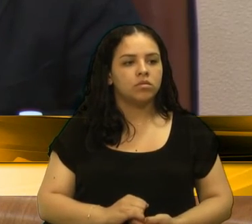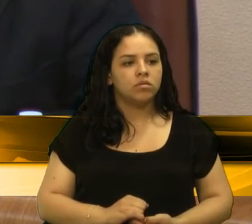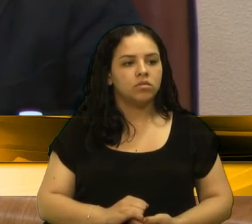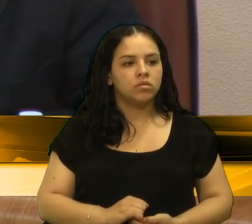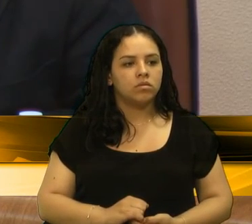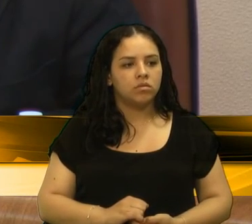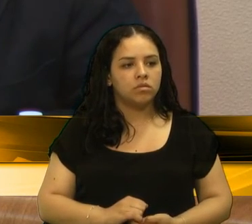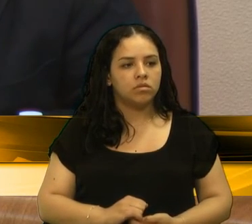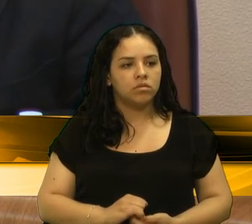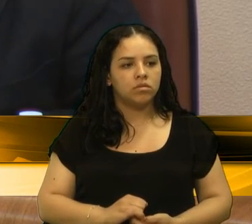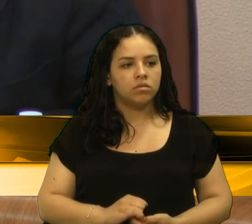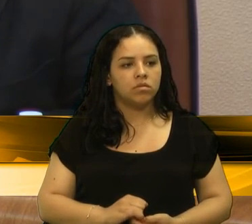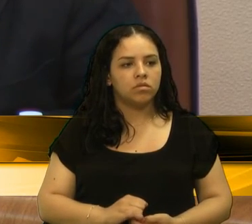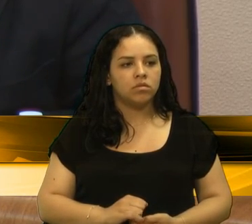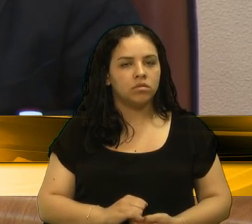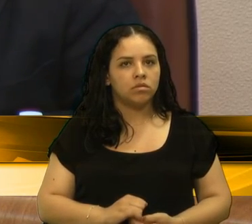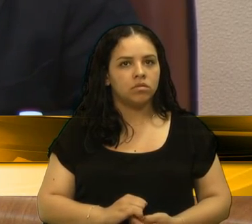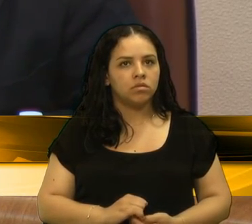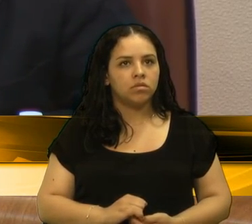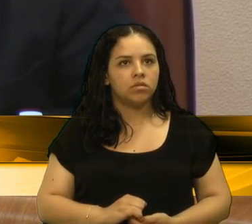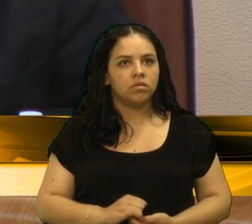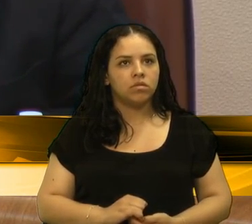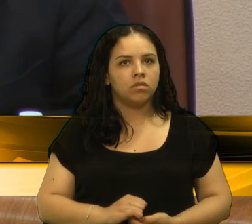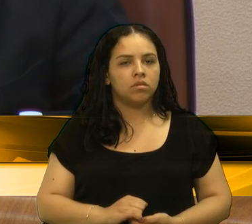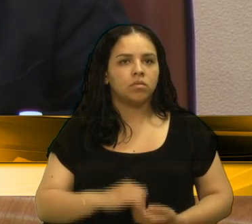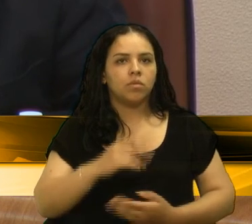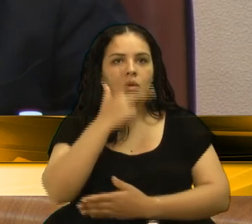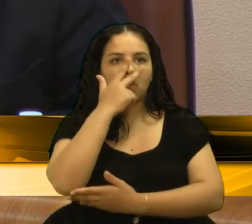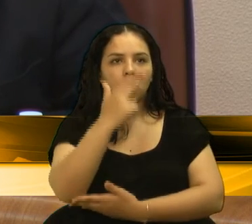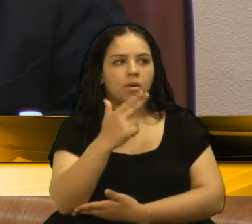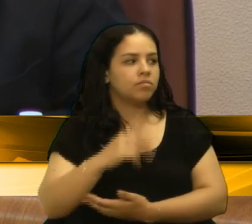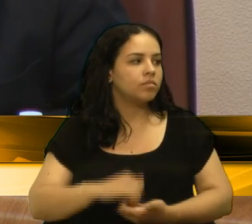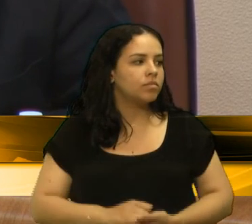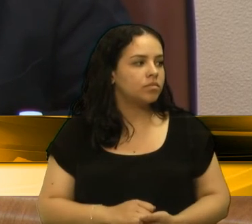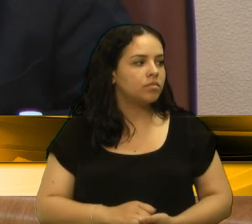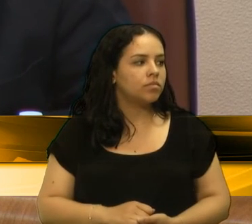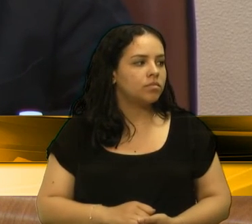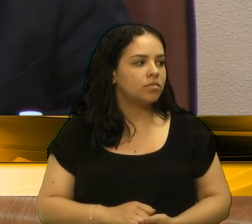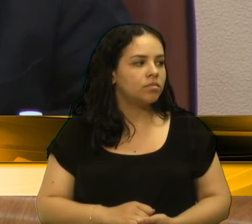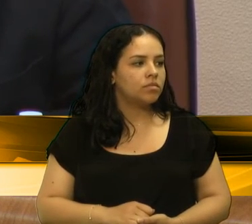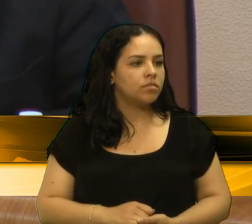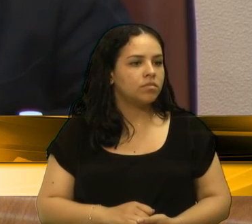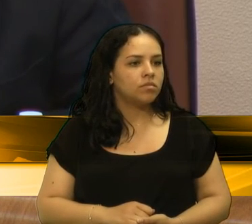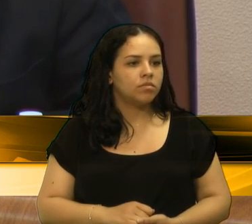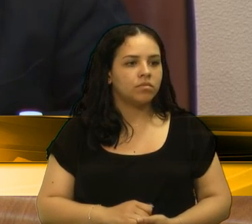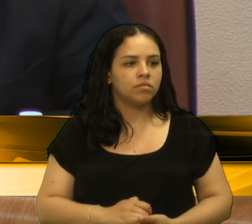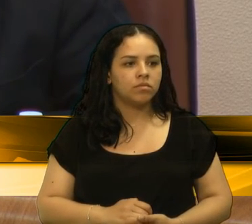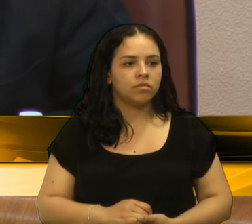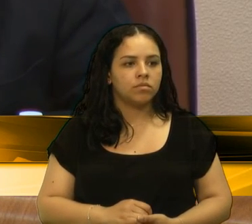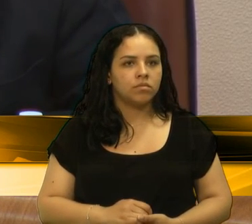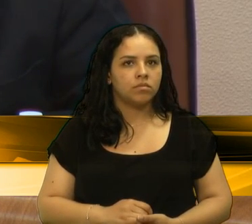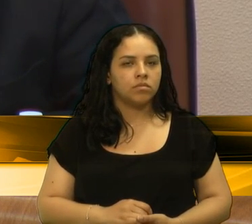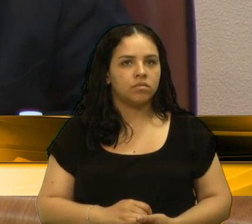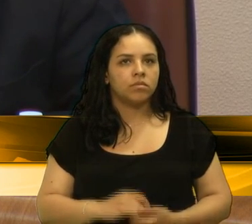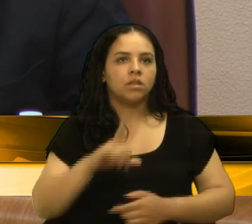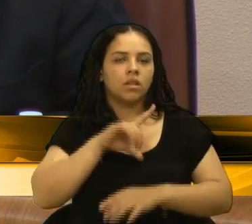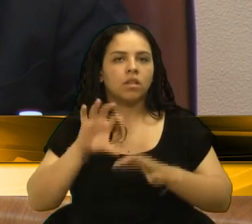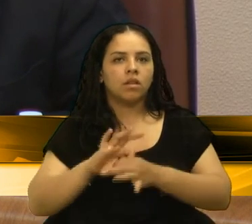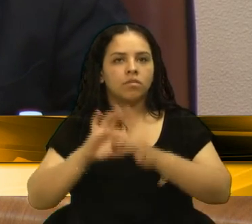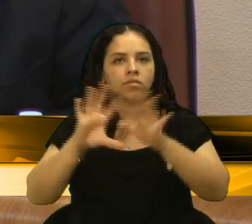encontro. E é feita toda a solicitação da mesma forma. Então, eles apresentaram a documentação e houve a liberação do evento